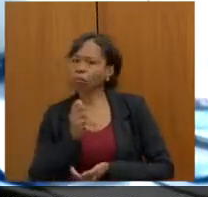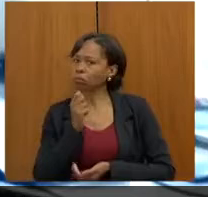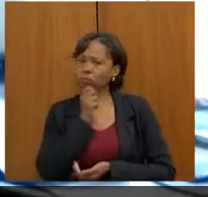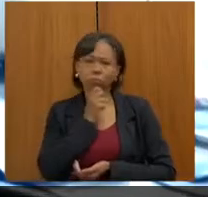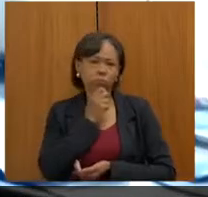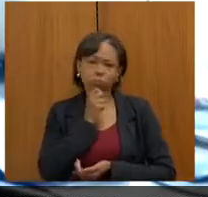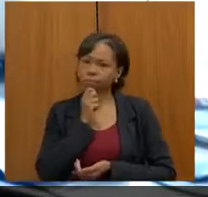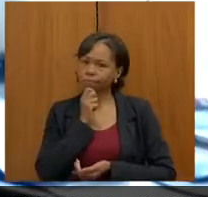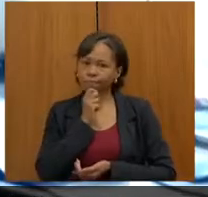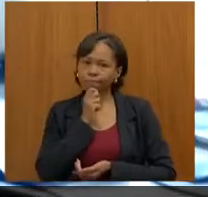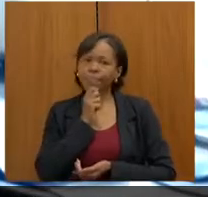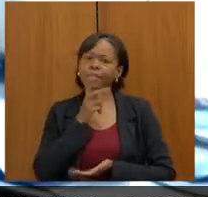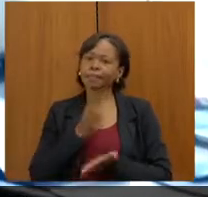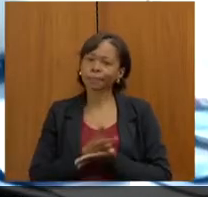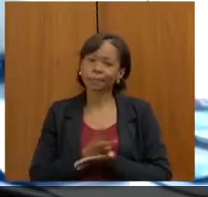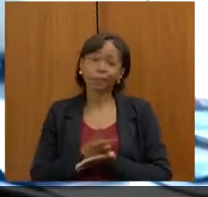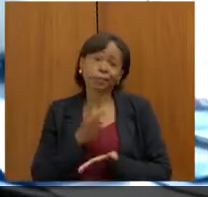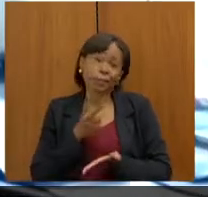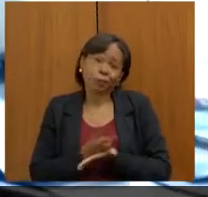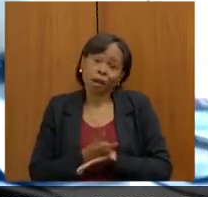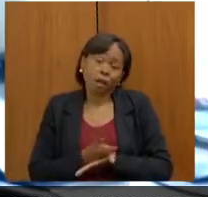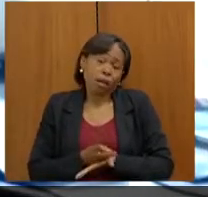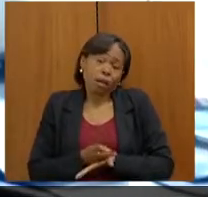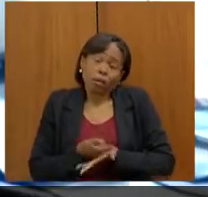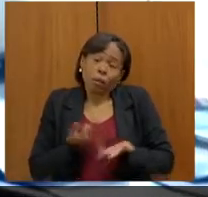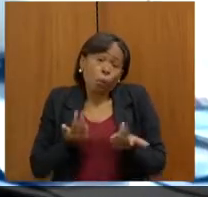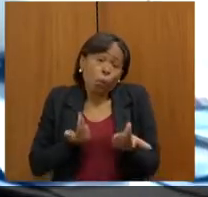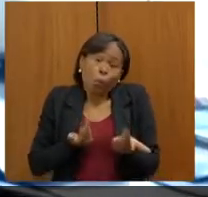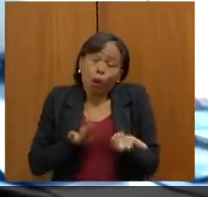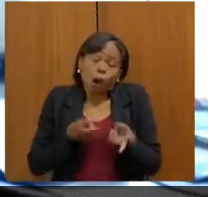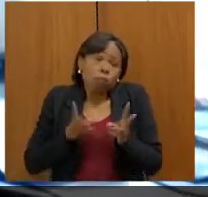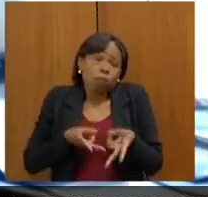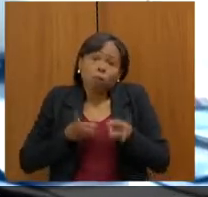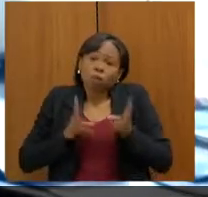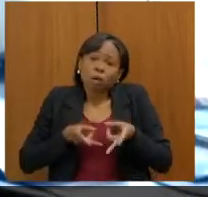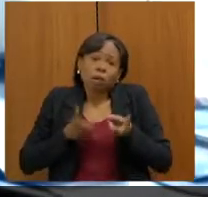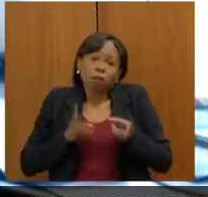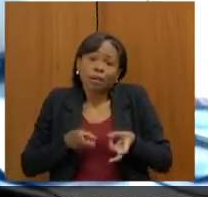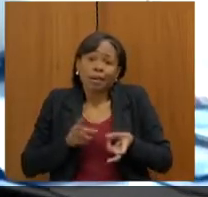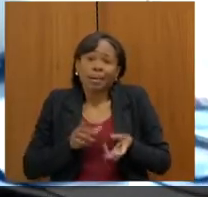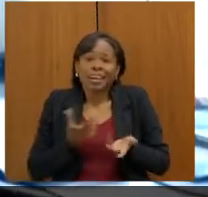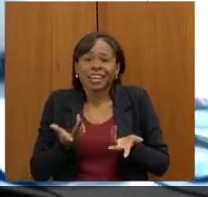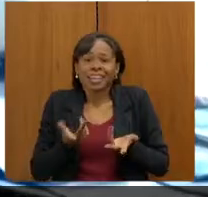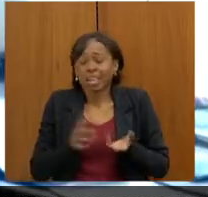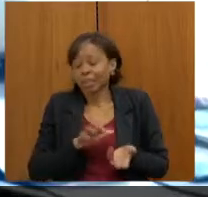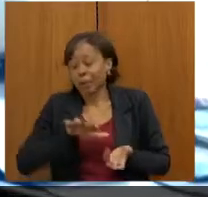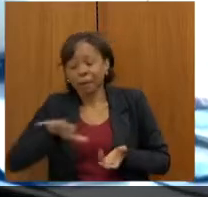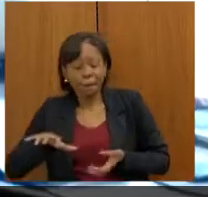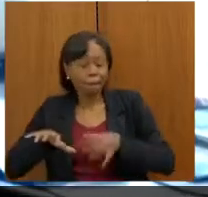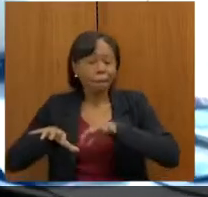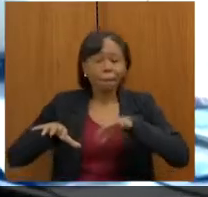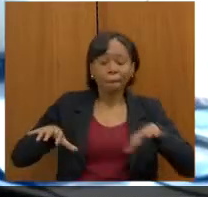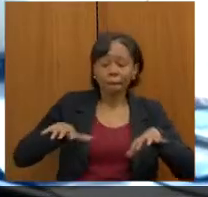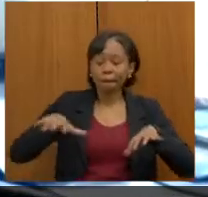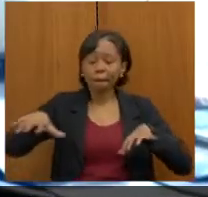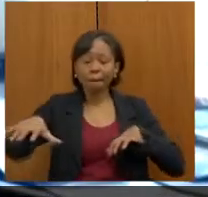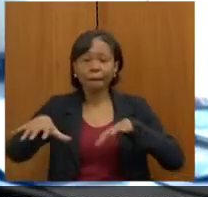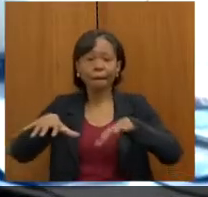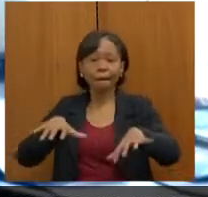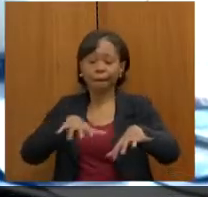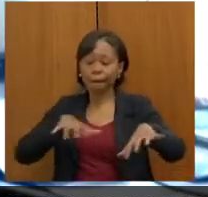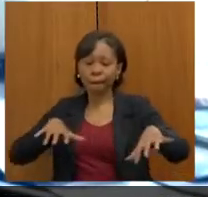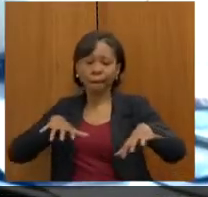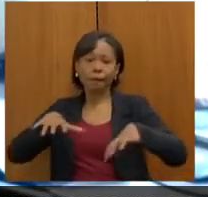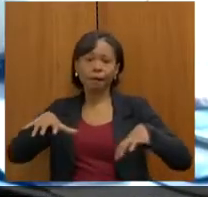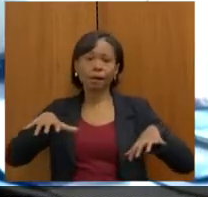parte bem quanto mais jogando gelo porque cada um suco gelo do seu lado é agir da forma convergente